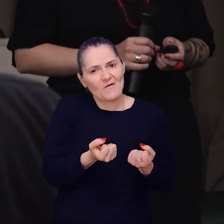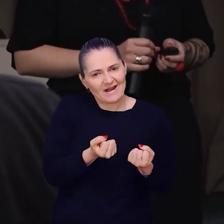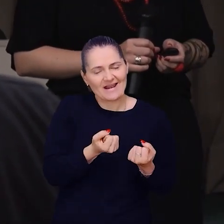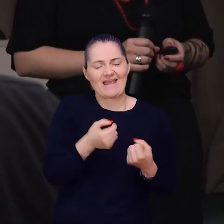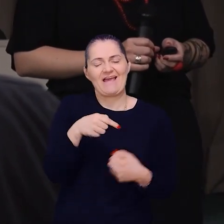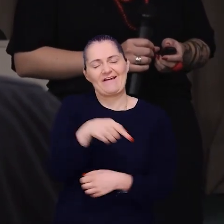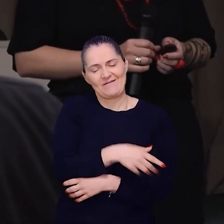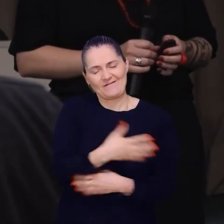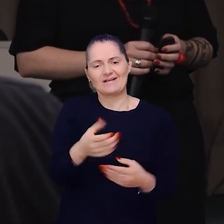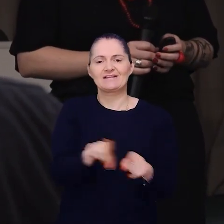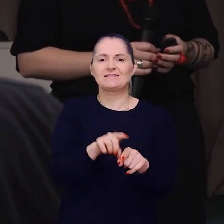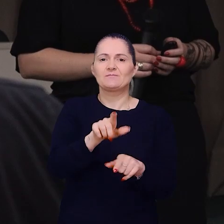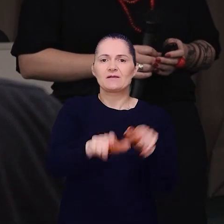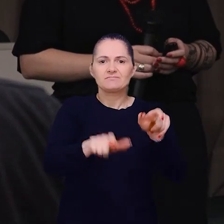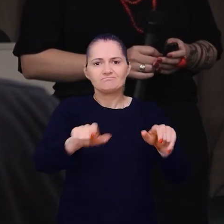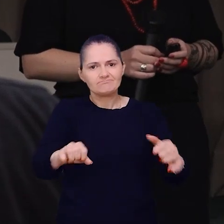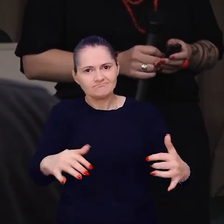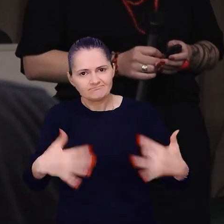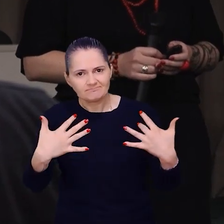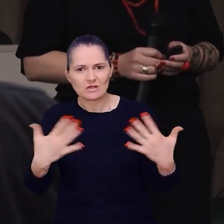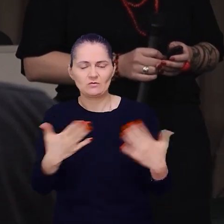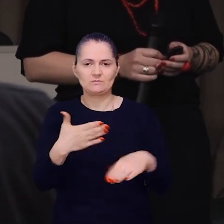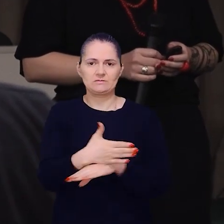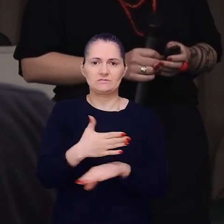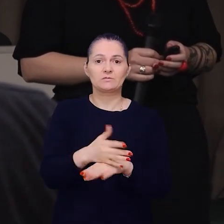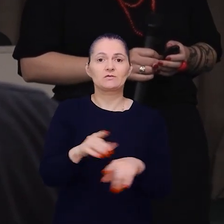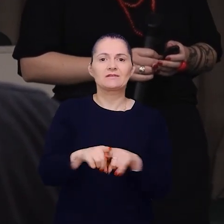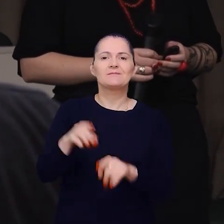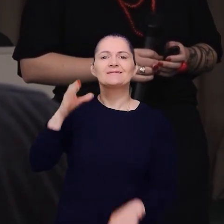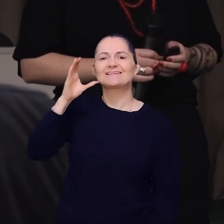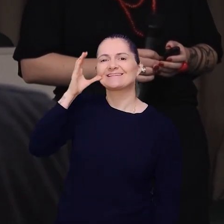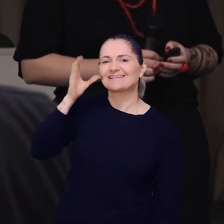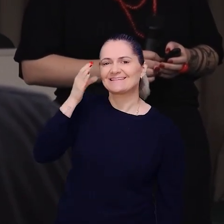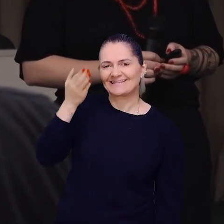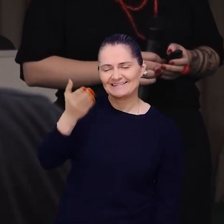nos acolheu, a vocês todos que participaram conosco